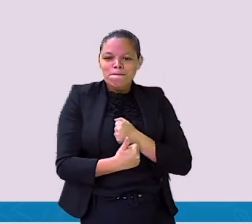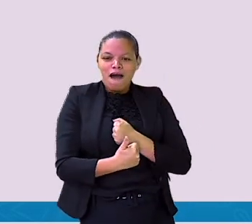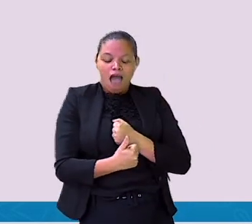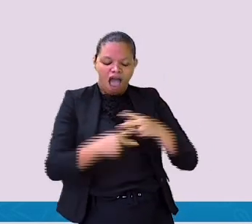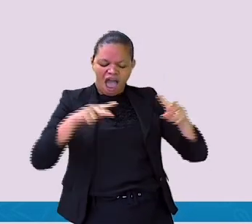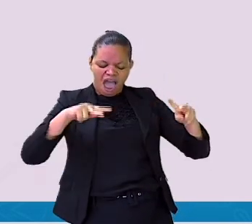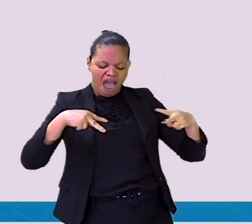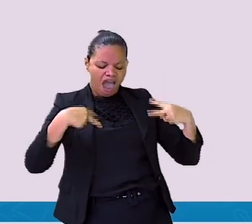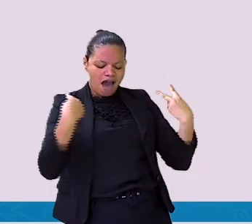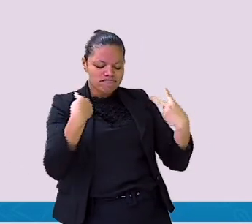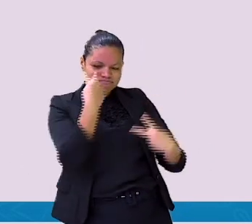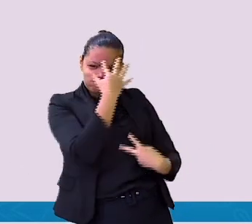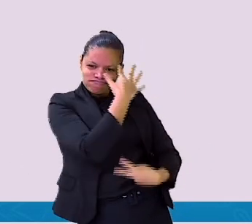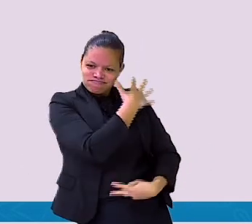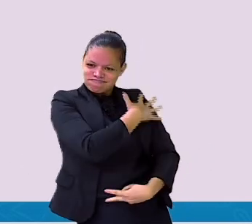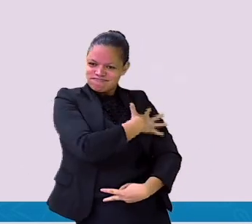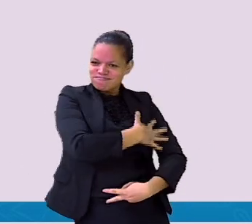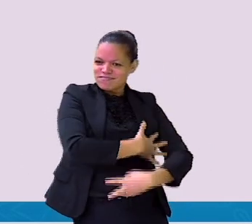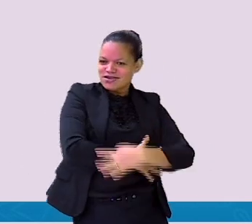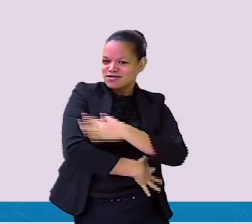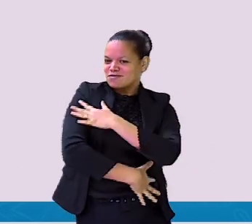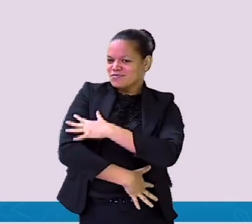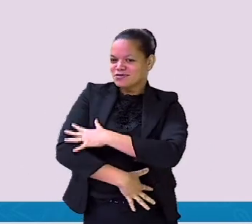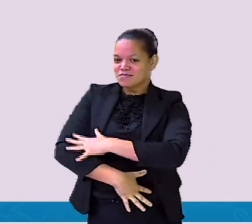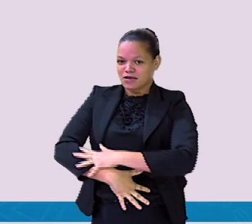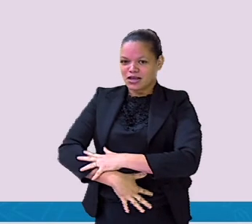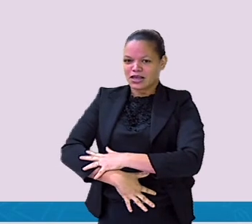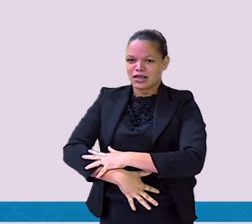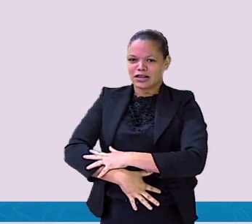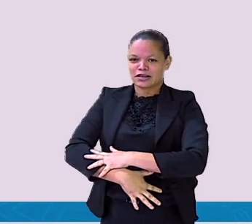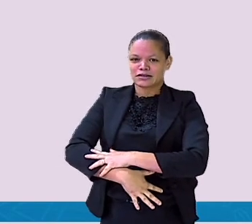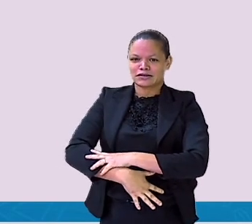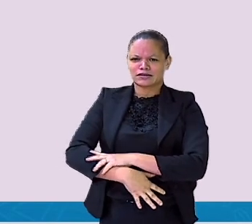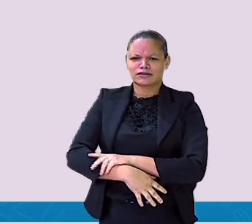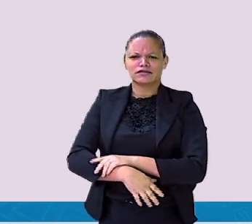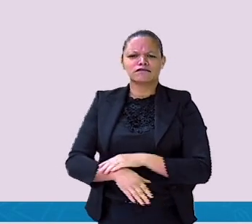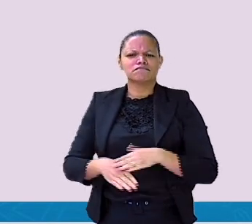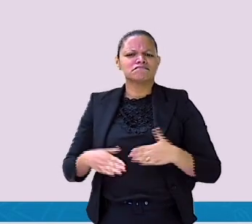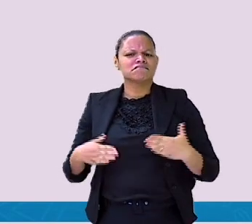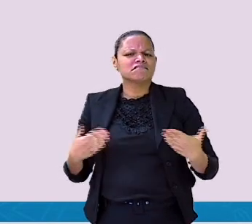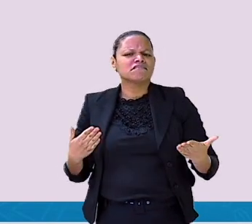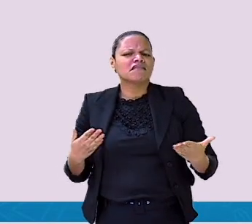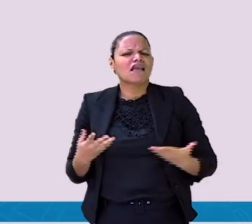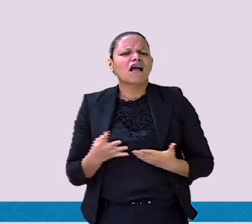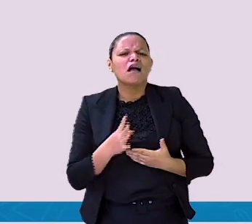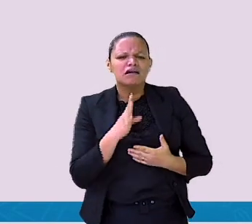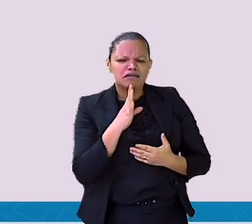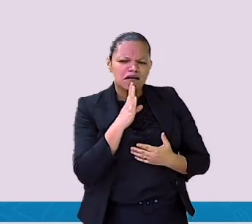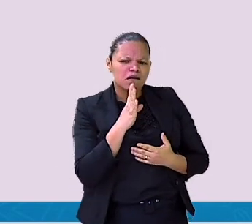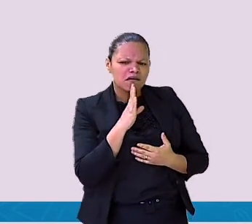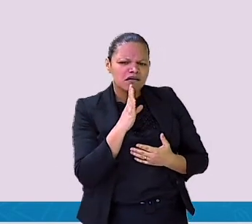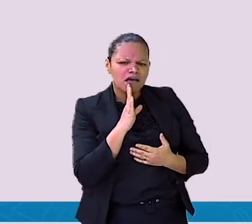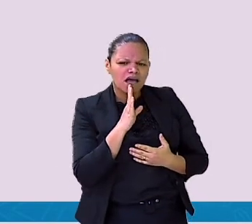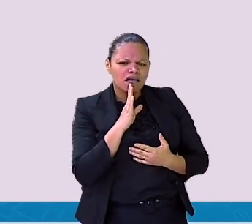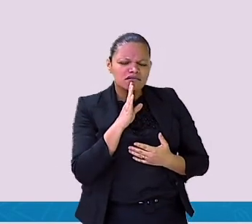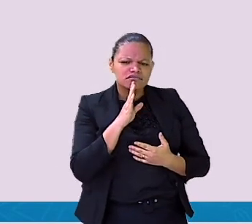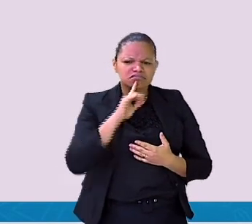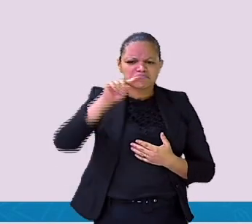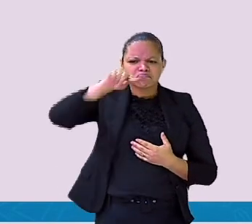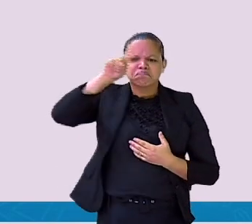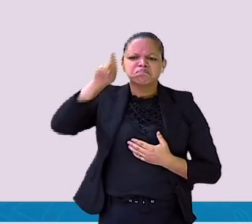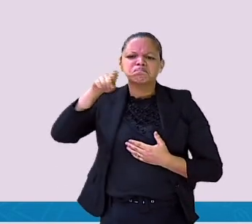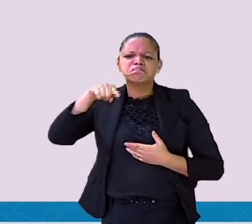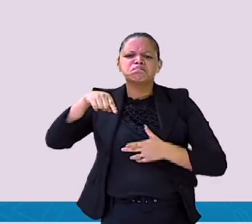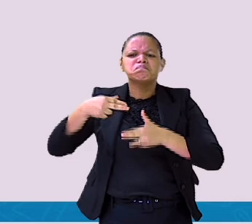sabe o nome deste sinal de pontuação que se encontra no início da frase que eu destaquei aqui, ó? Letra